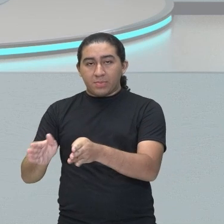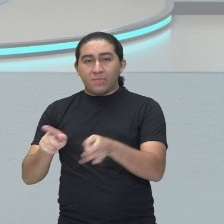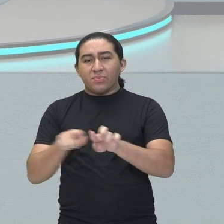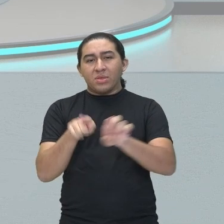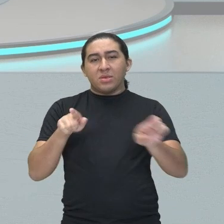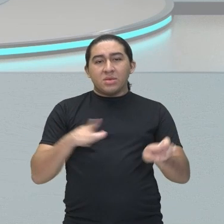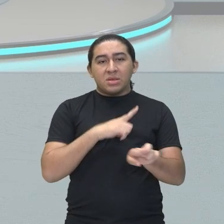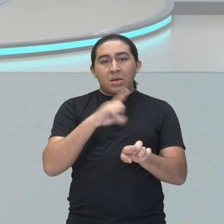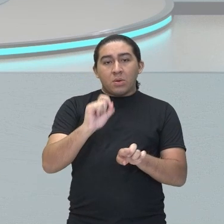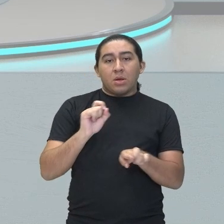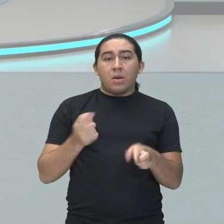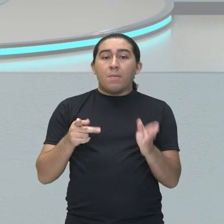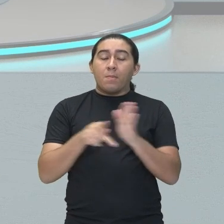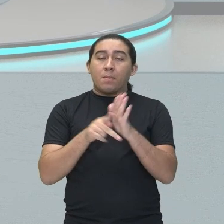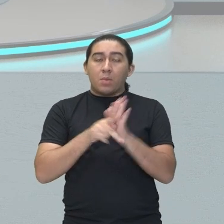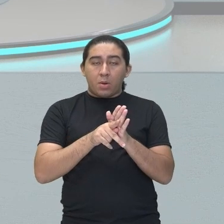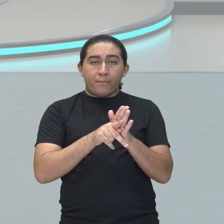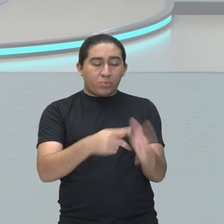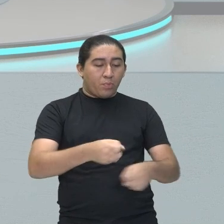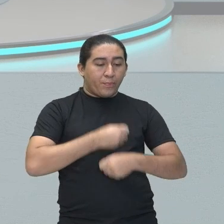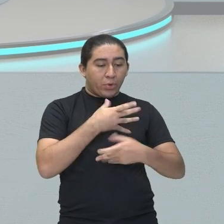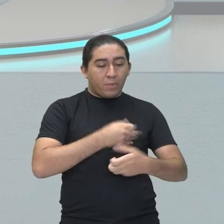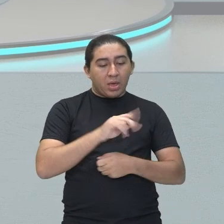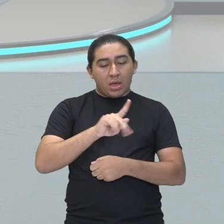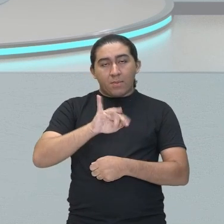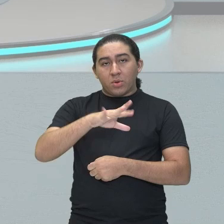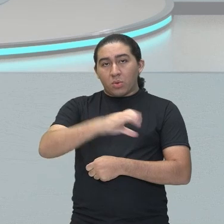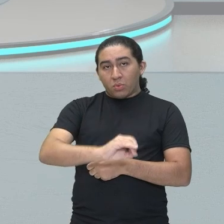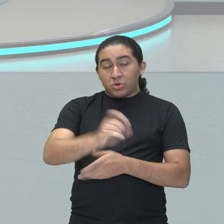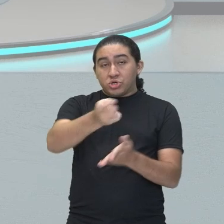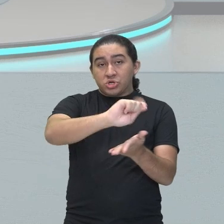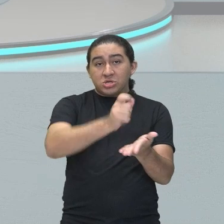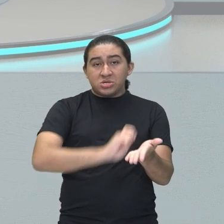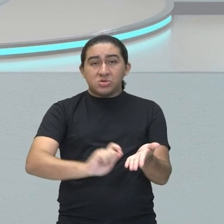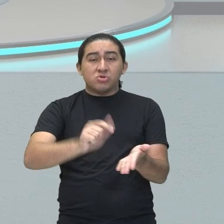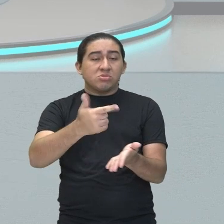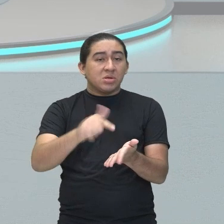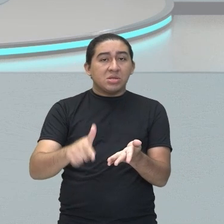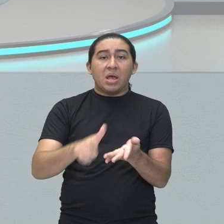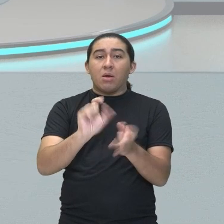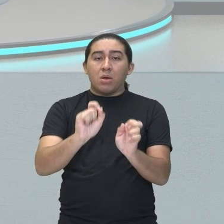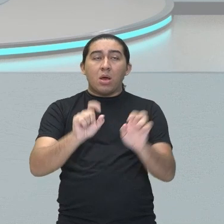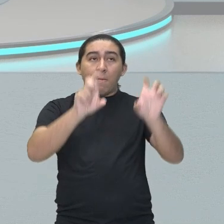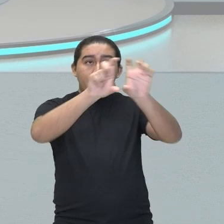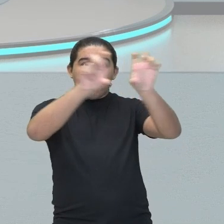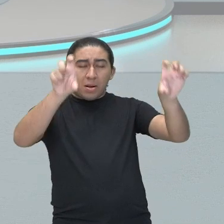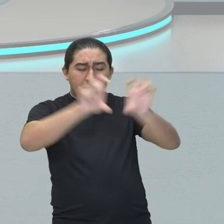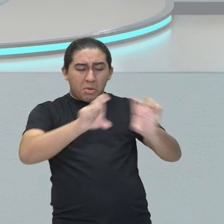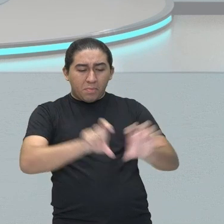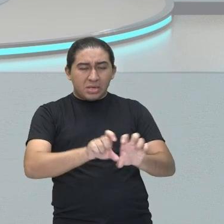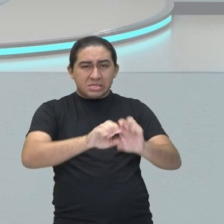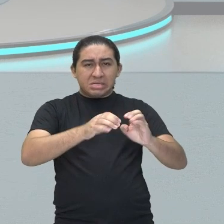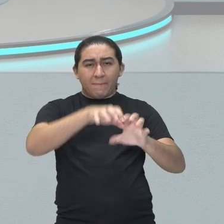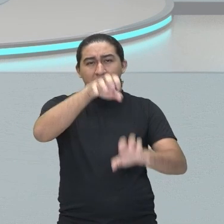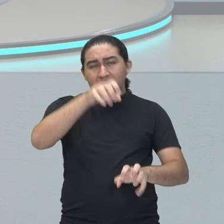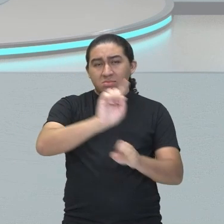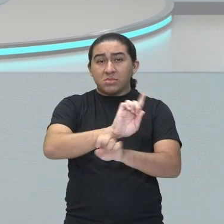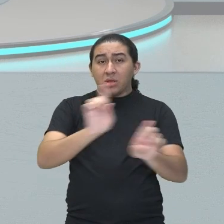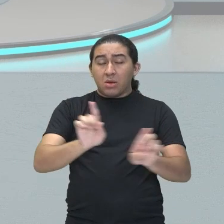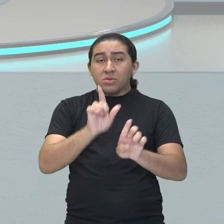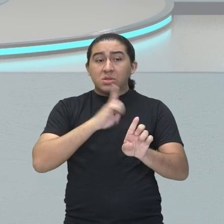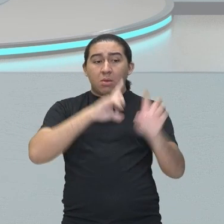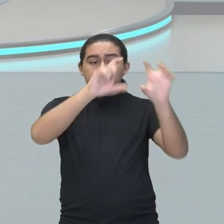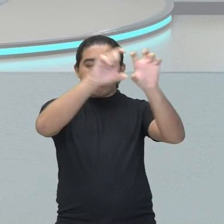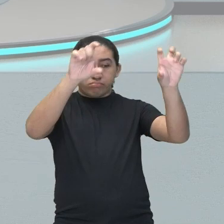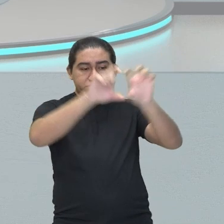partes tradicionais do poema épico, foi escrito sem divisão de estrofes. O poema épico é feito por